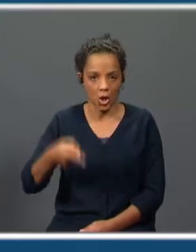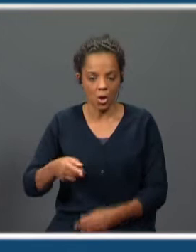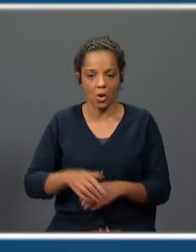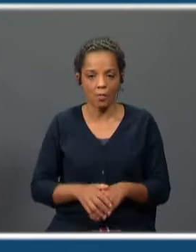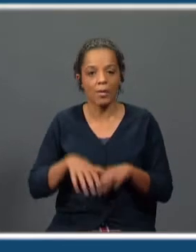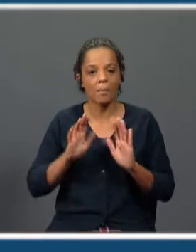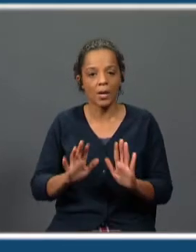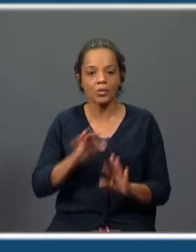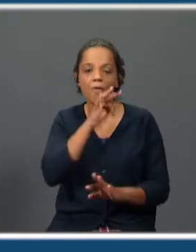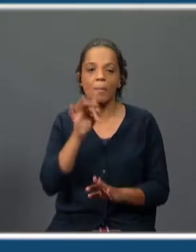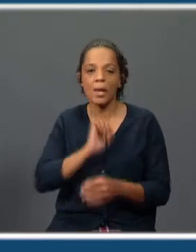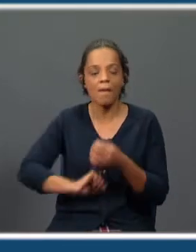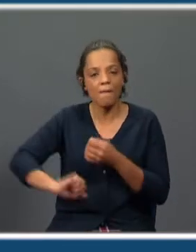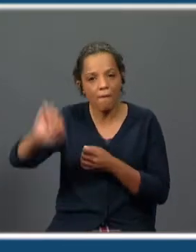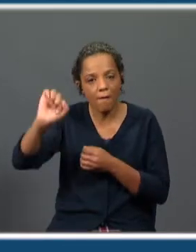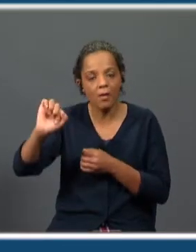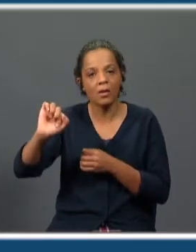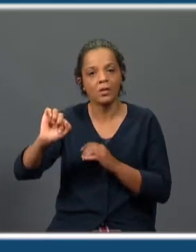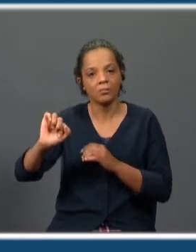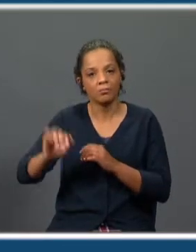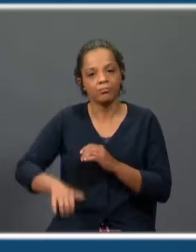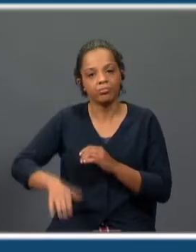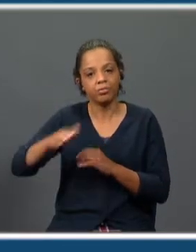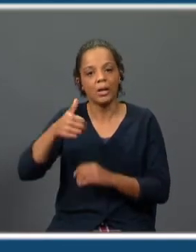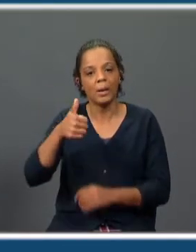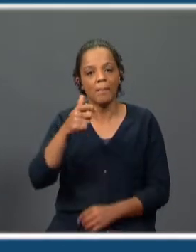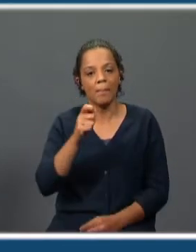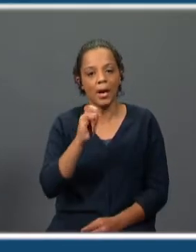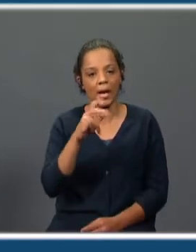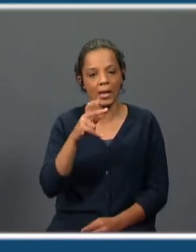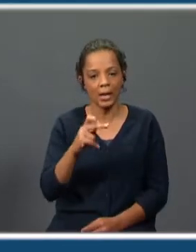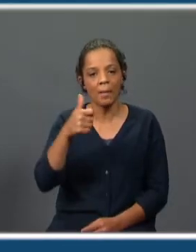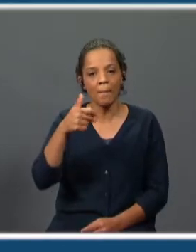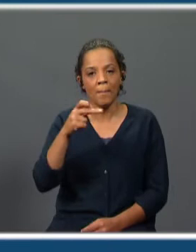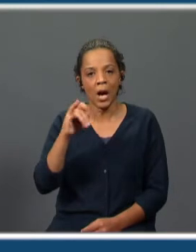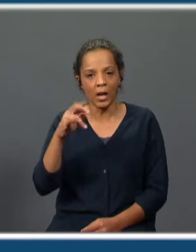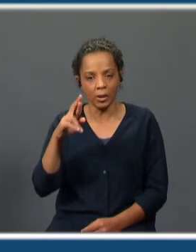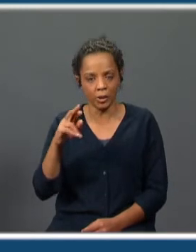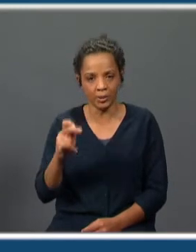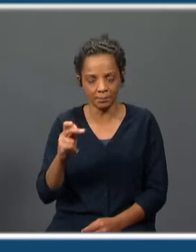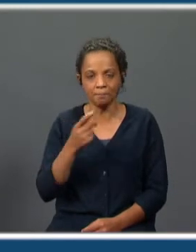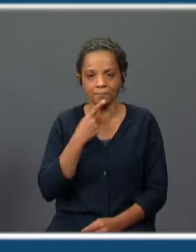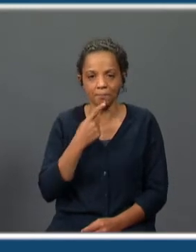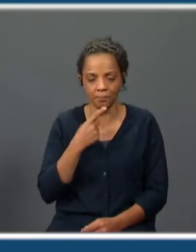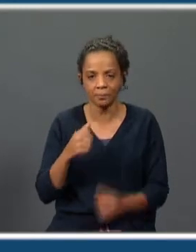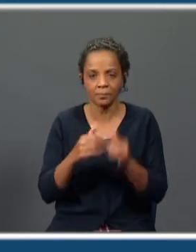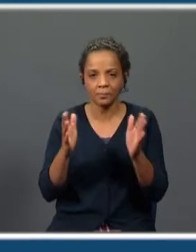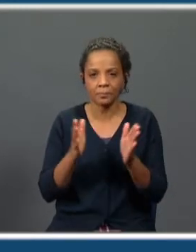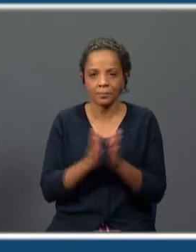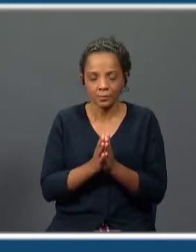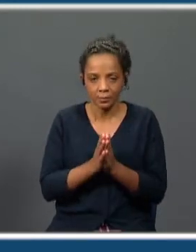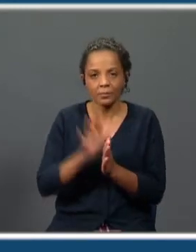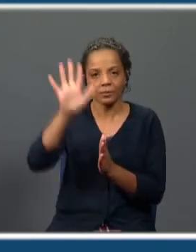com raízes familiares na Beira Baixa, o que quer dizer que a sua família não vive toda, não era toda da zona